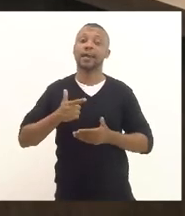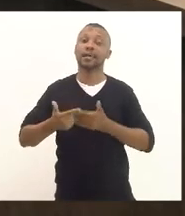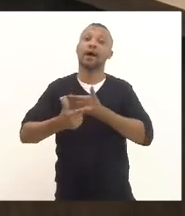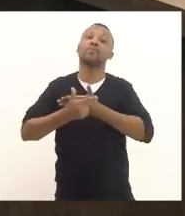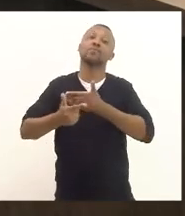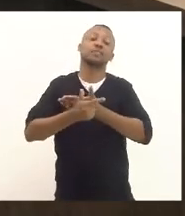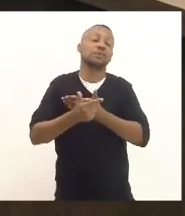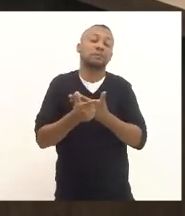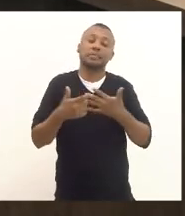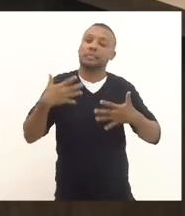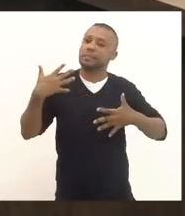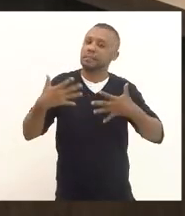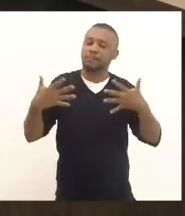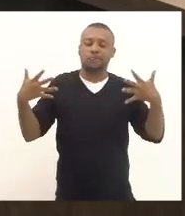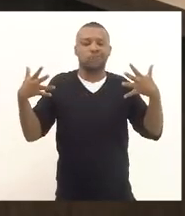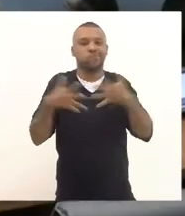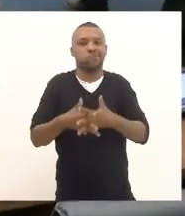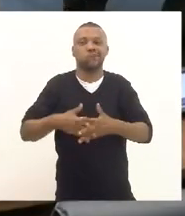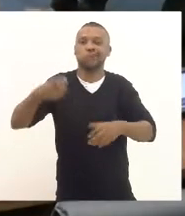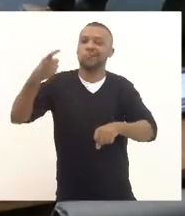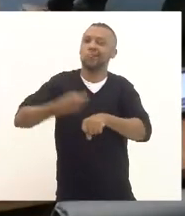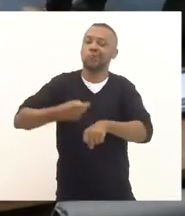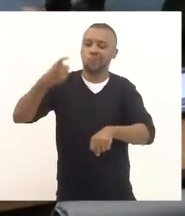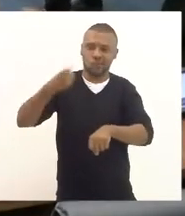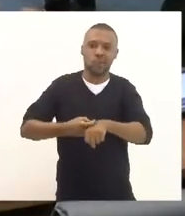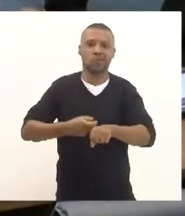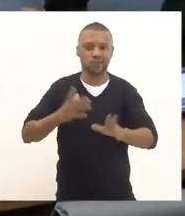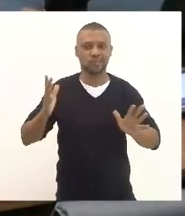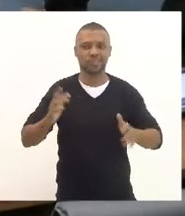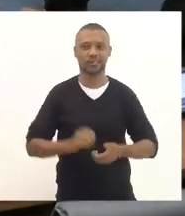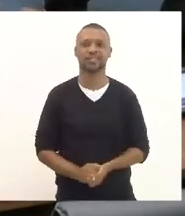aí aí que fica duro um